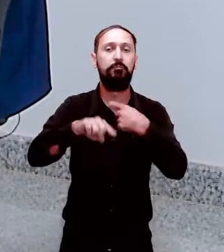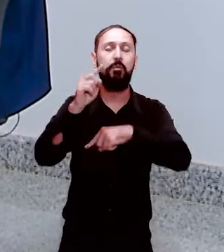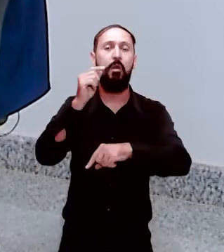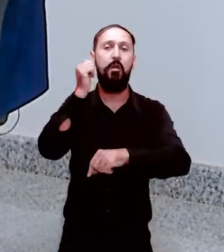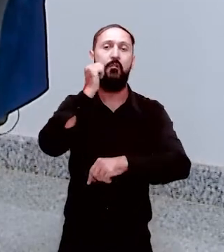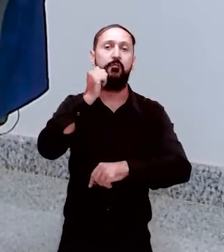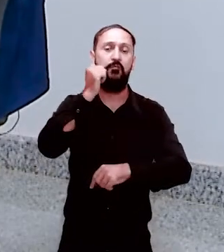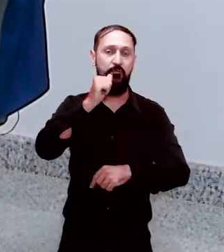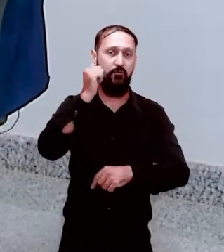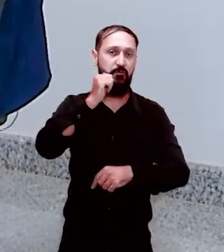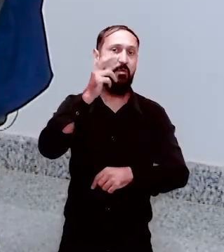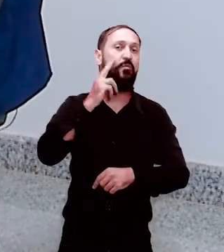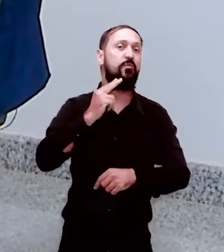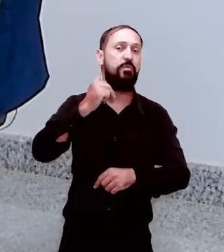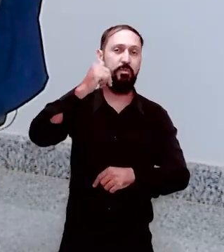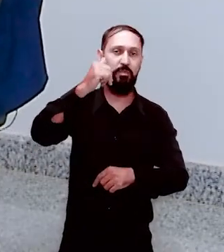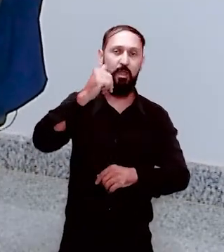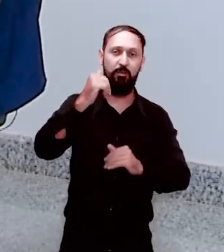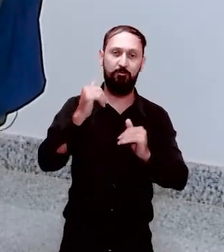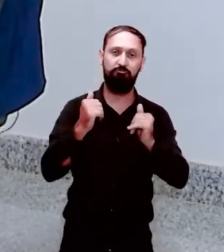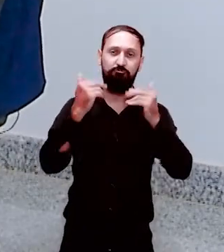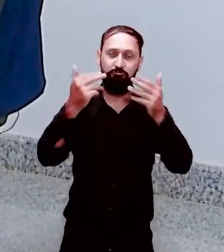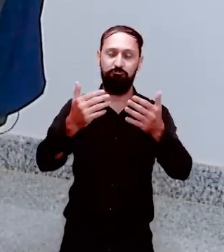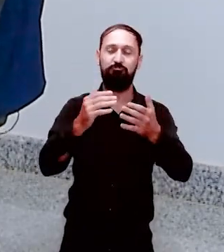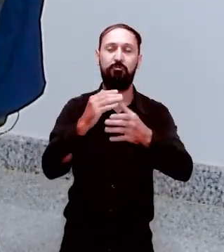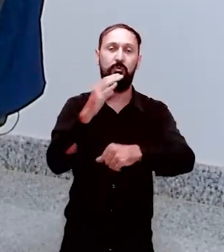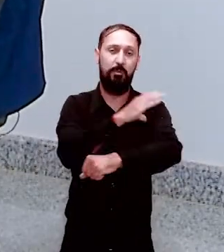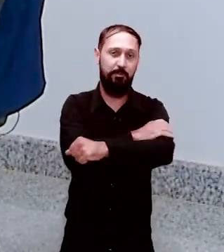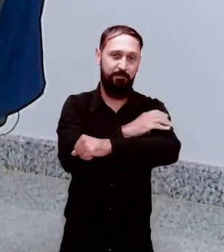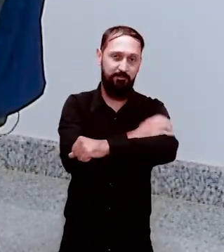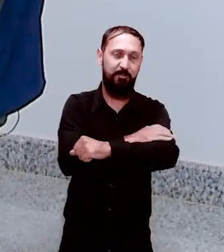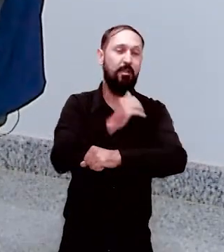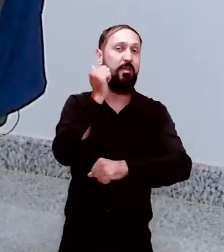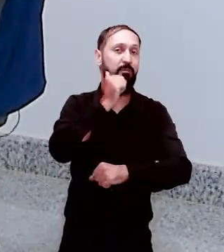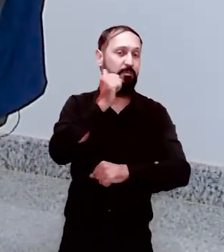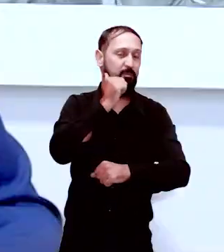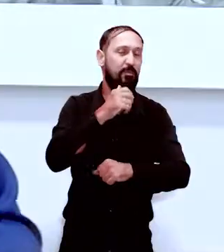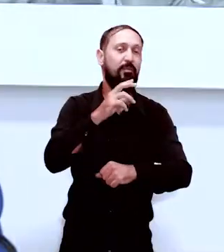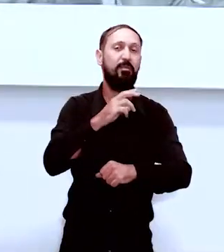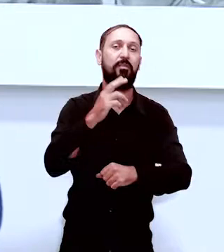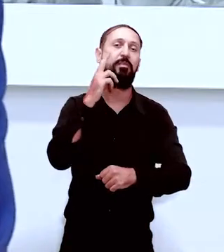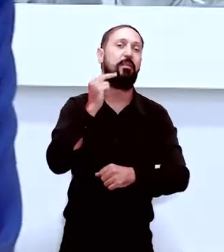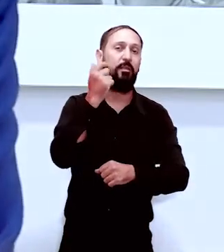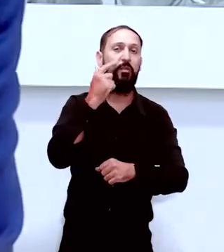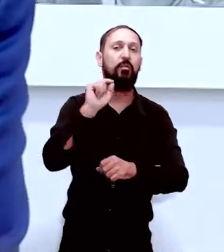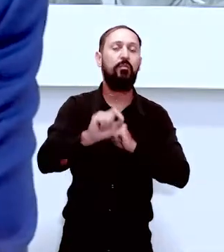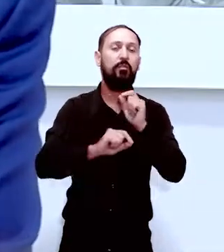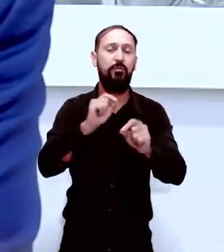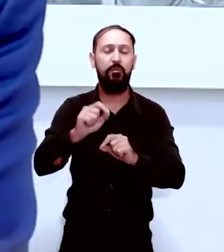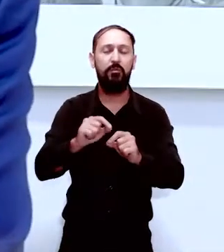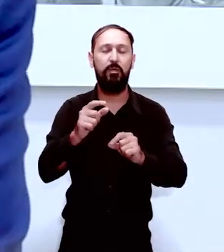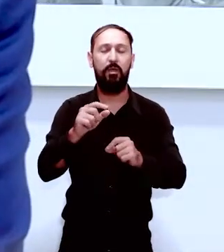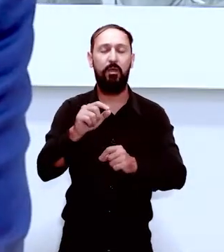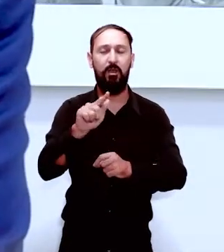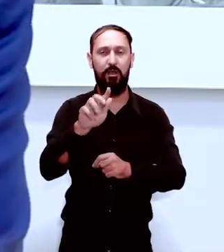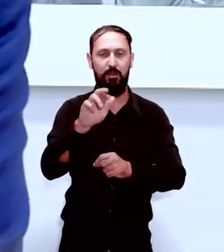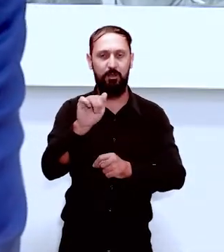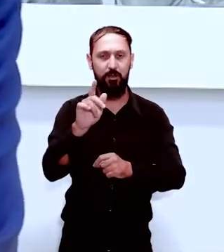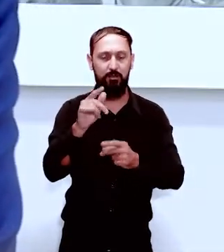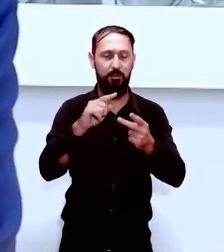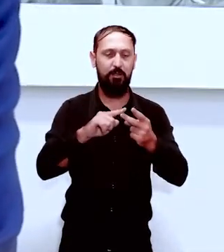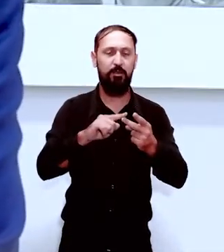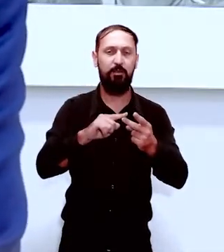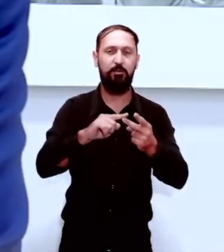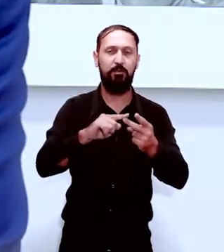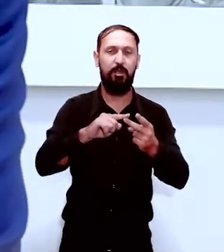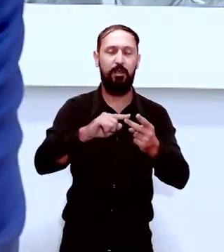ascensão o que a gente chama de feminismo negro. Sim. Não sei se você tem tido contato com essa literatura, mas eu particularmente li muito a Grada